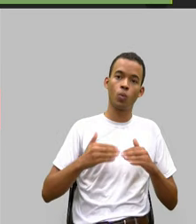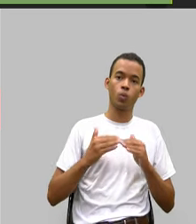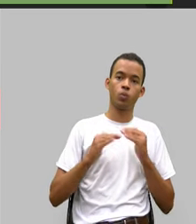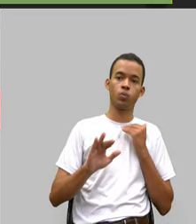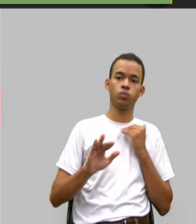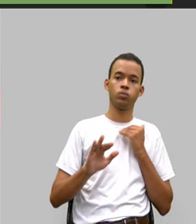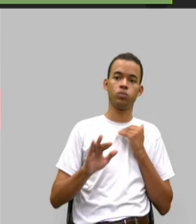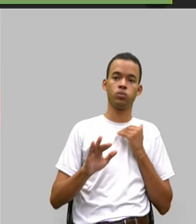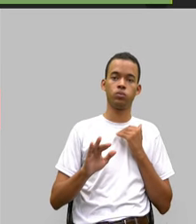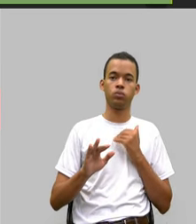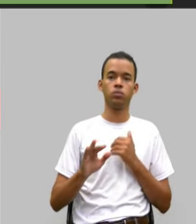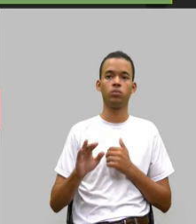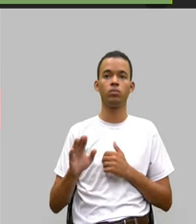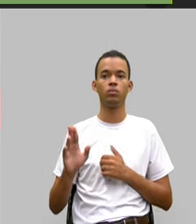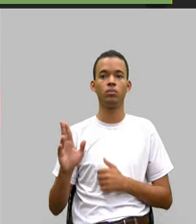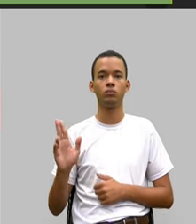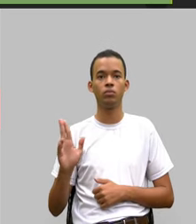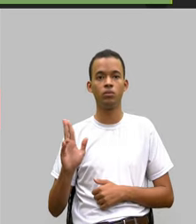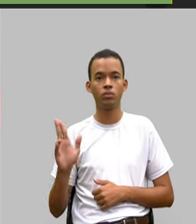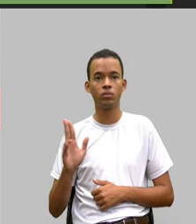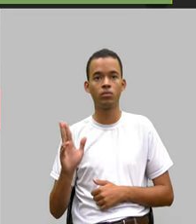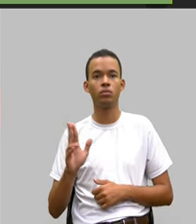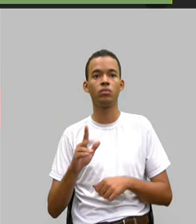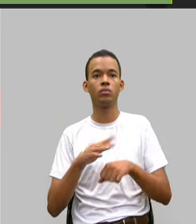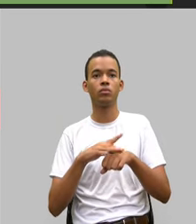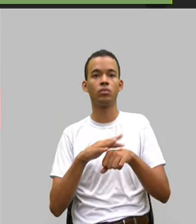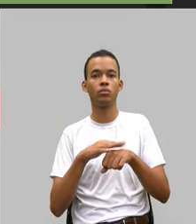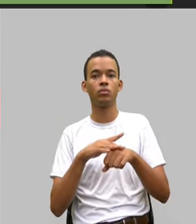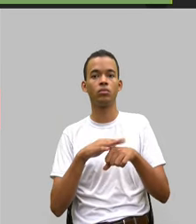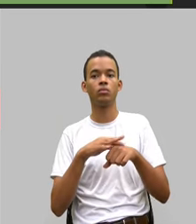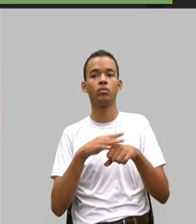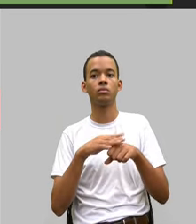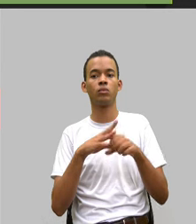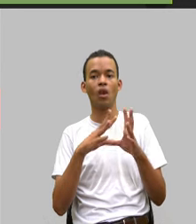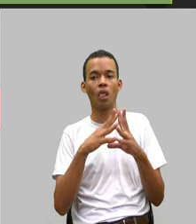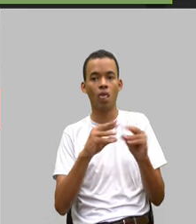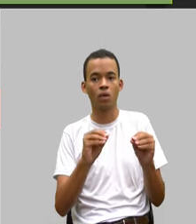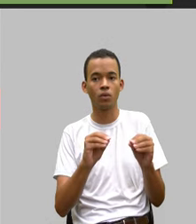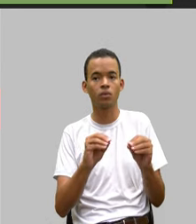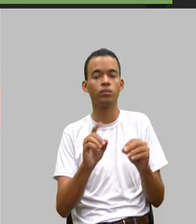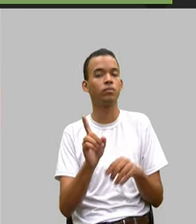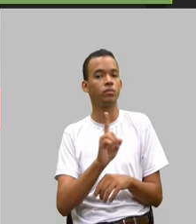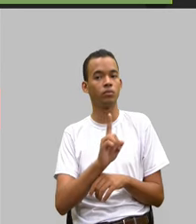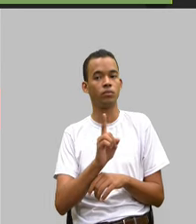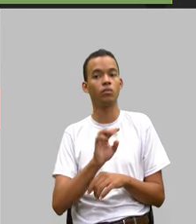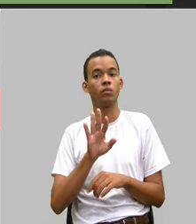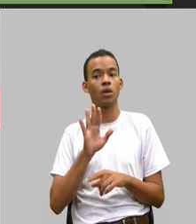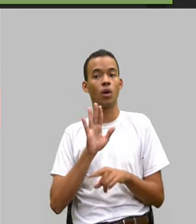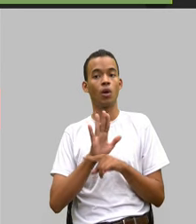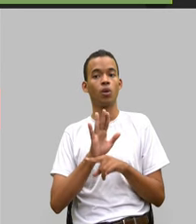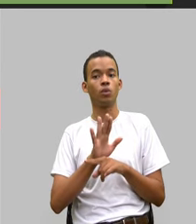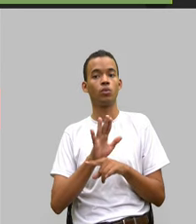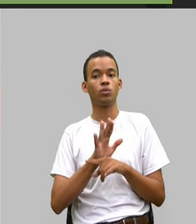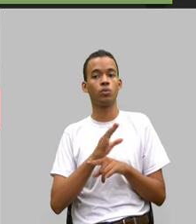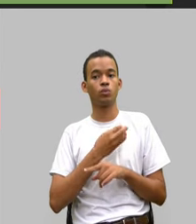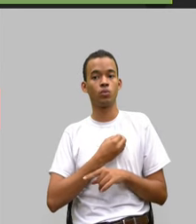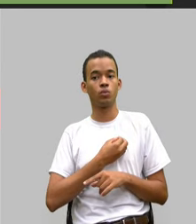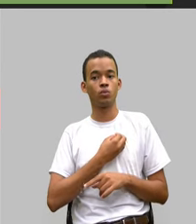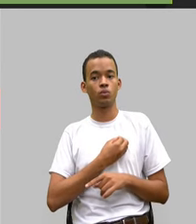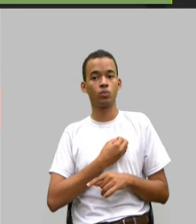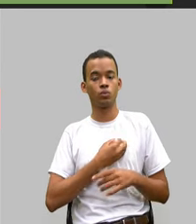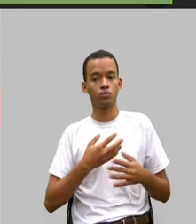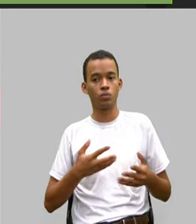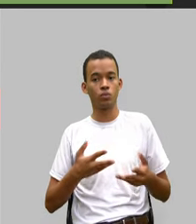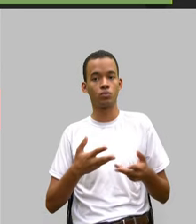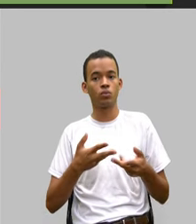Ela não cura nenhuma doença mas ela traz qualidade de vida pros pacientes e agora eu vou